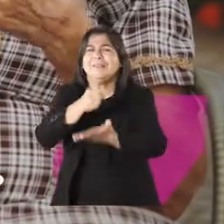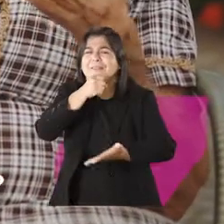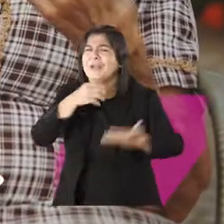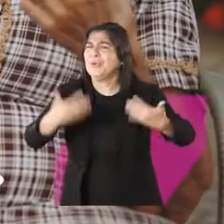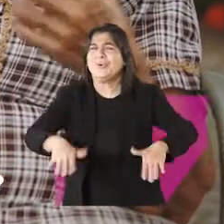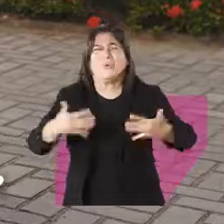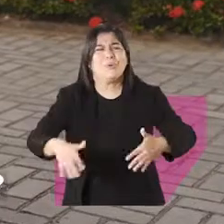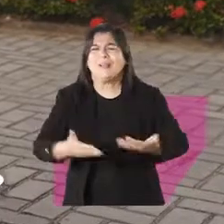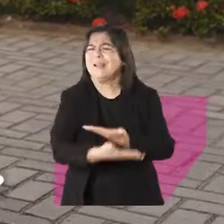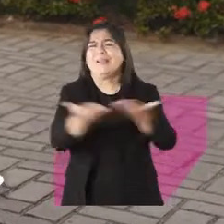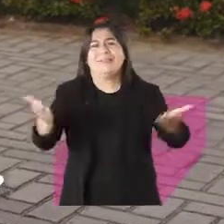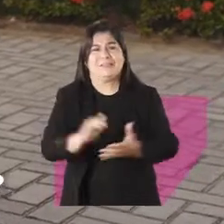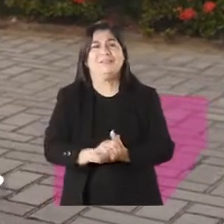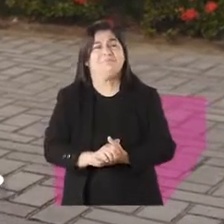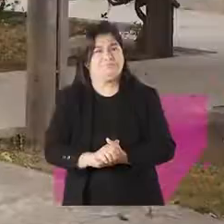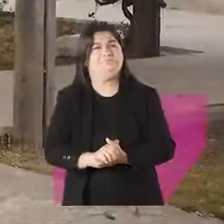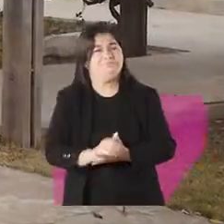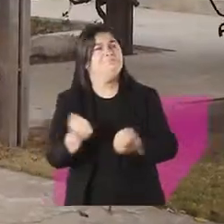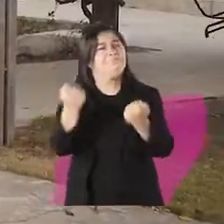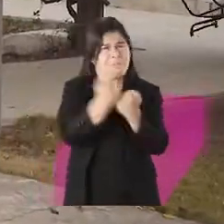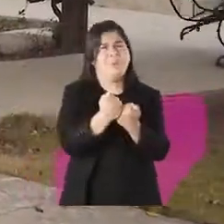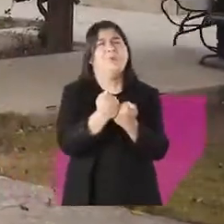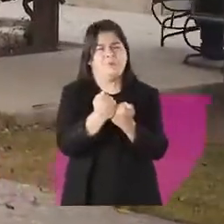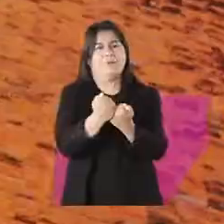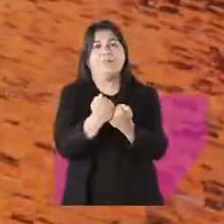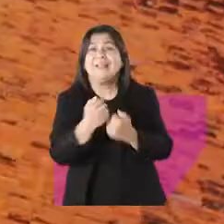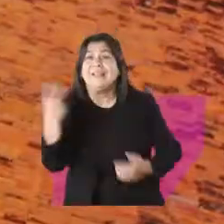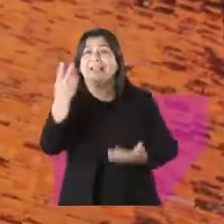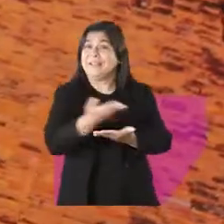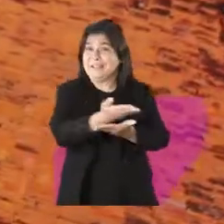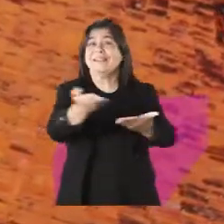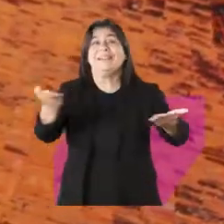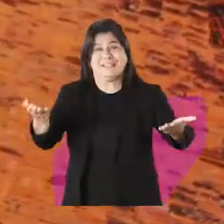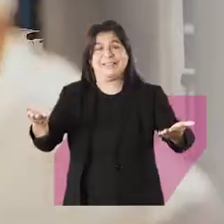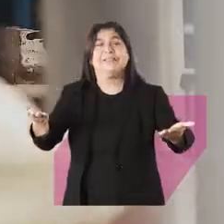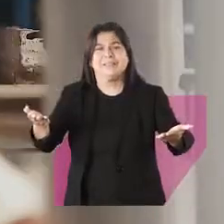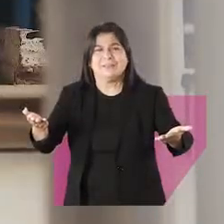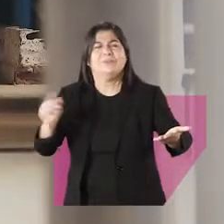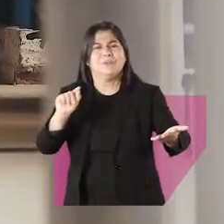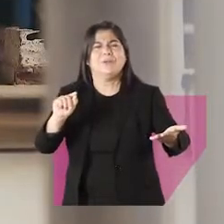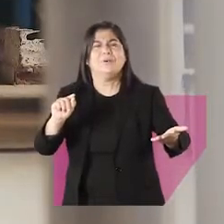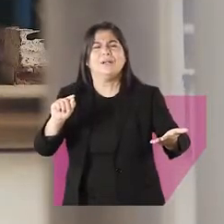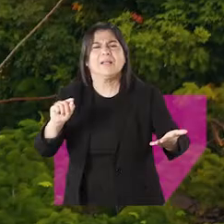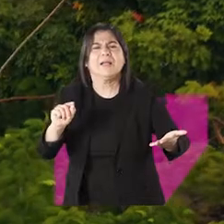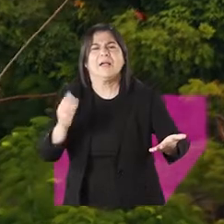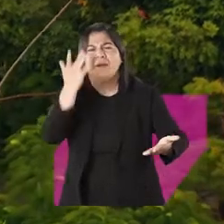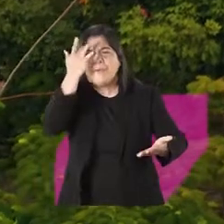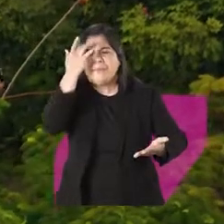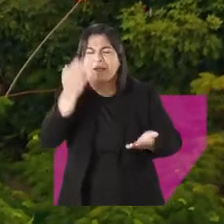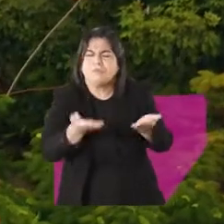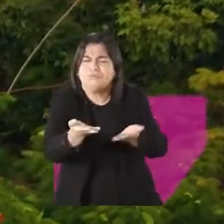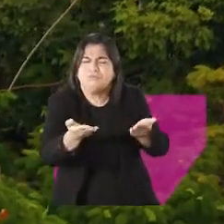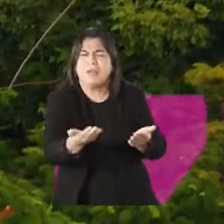querer ajudar os idosos, quanto mais o resto da população. A gente tem que apoiar e valorizar muito para que